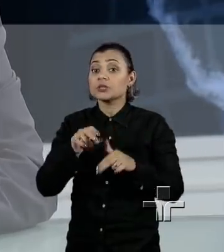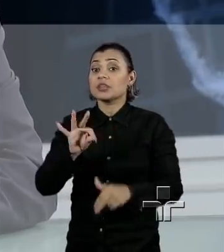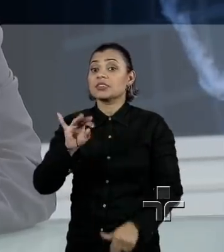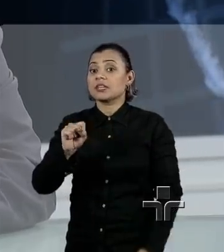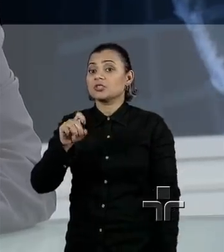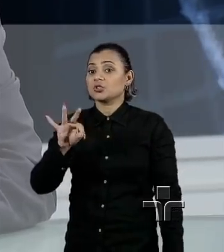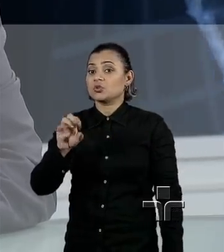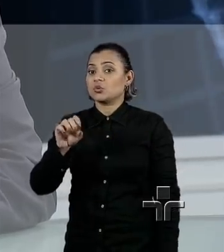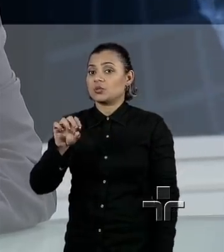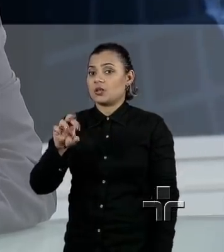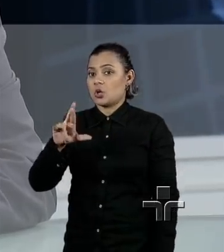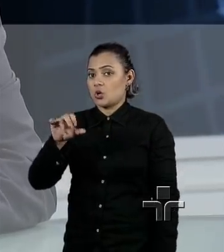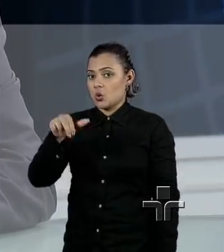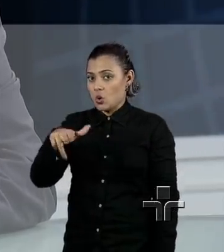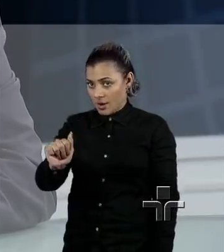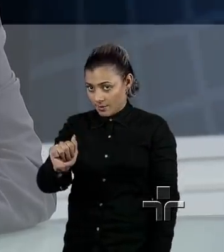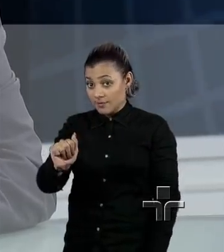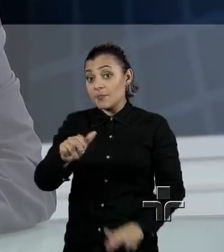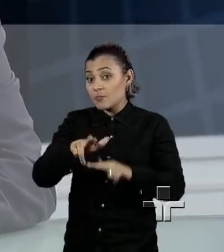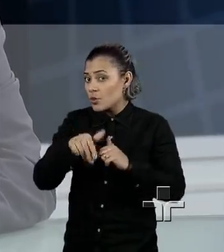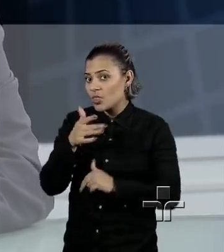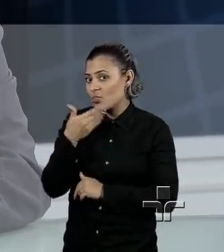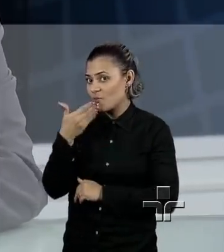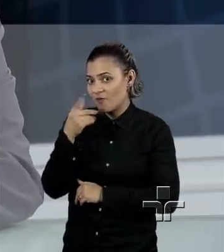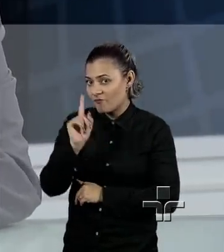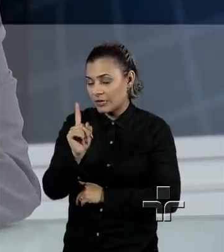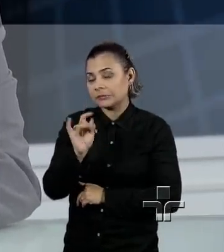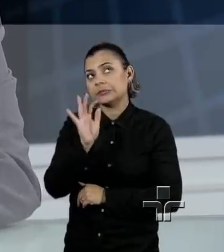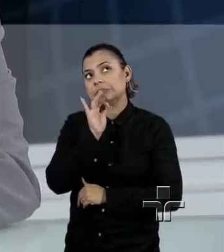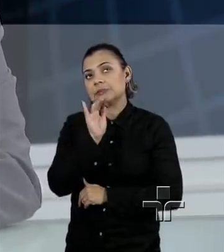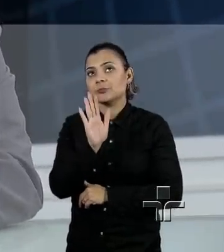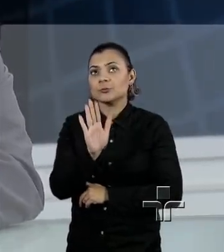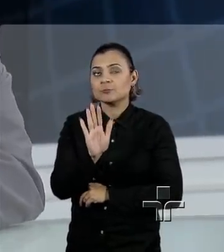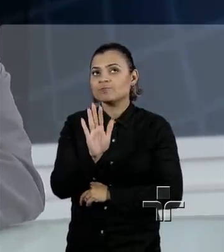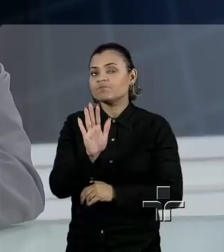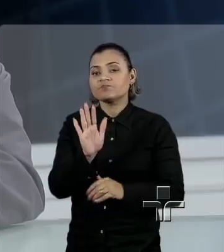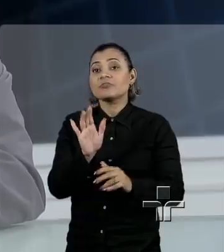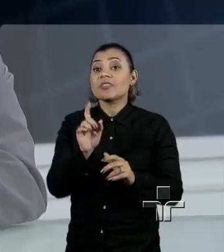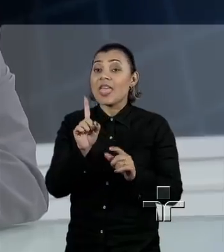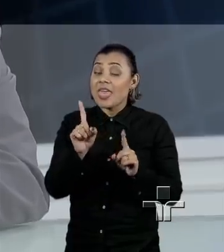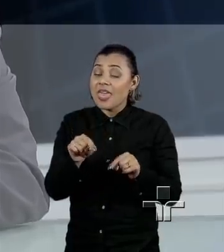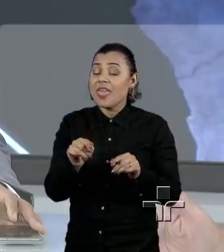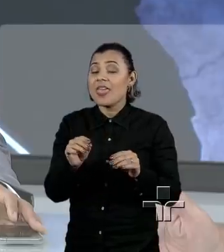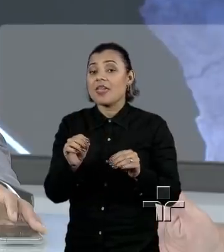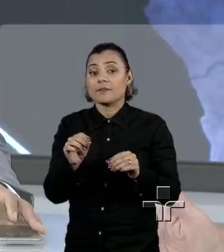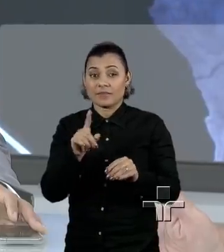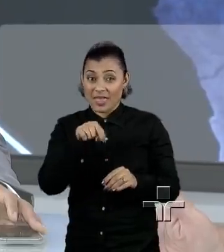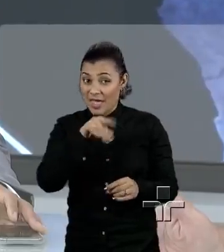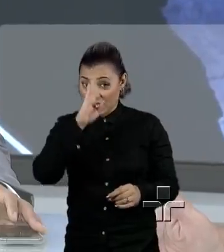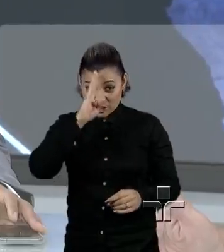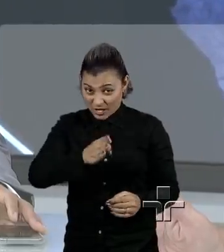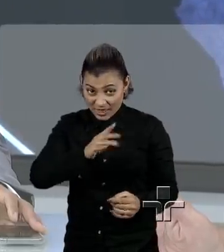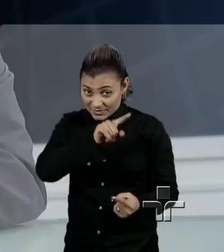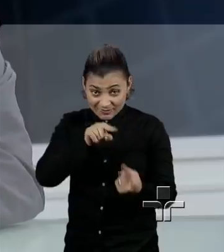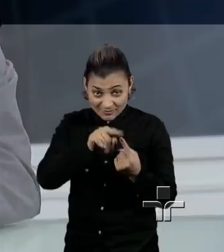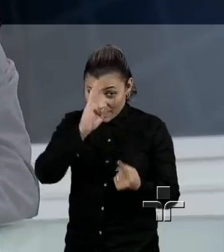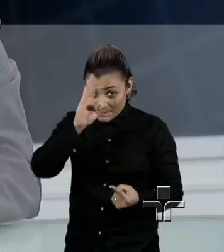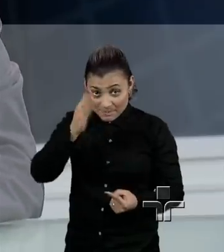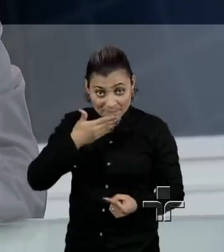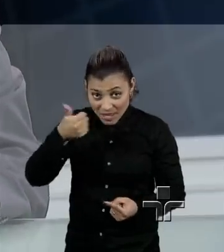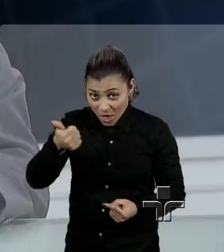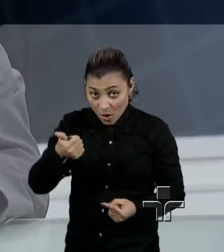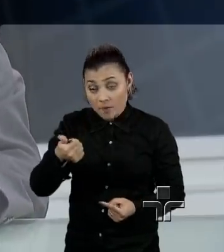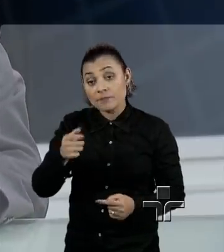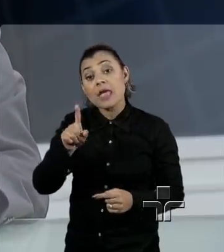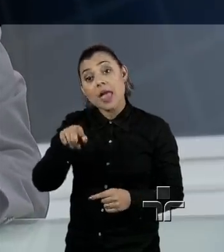Você não tem uma solução fácil. Você não tem uma solução... Essa é a mais objetiva. Talvez seja